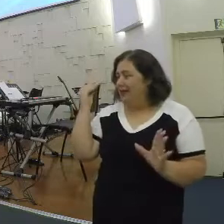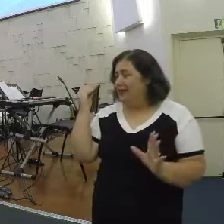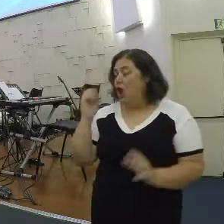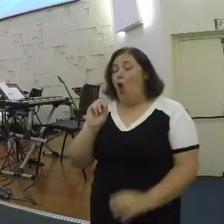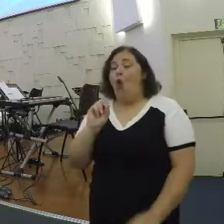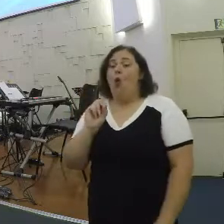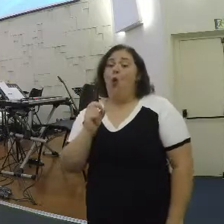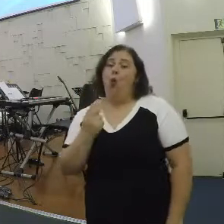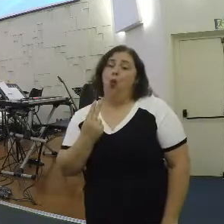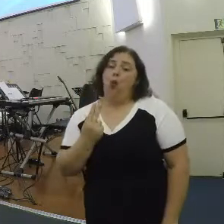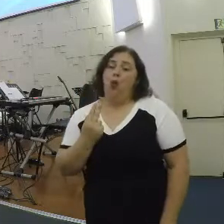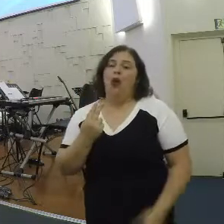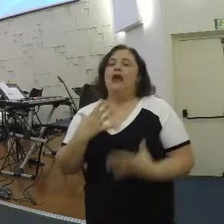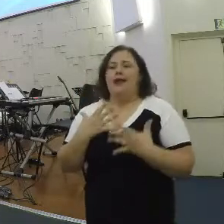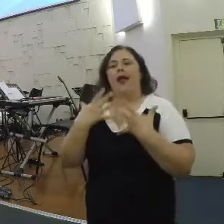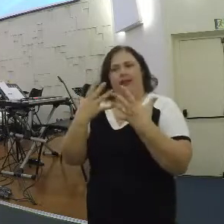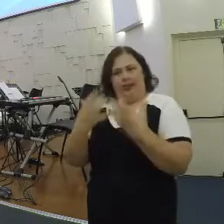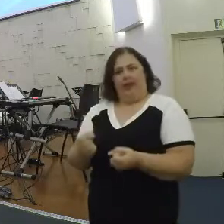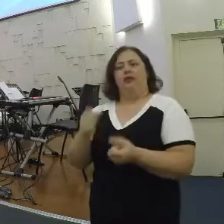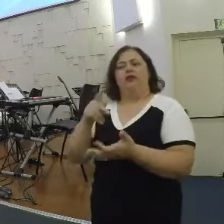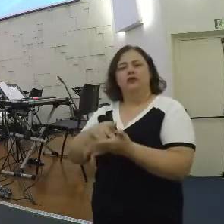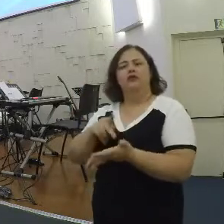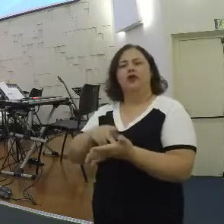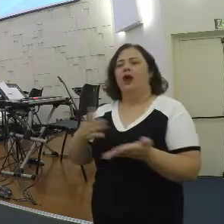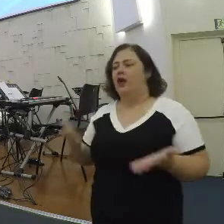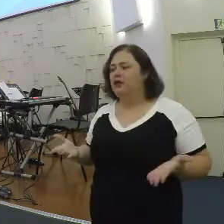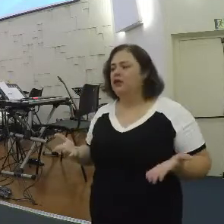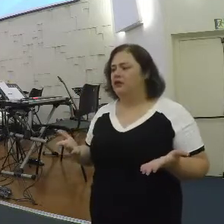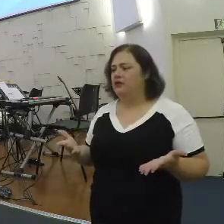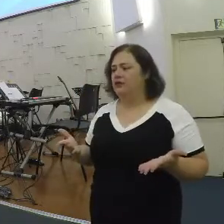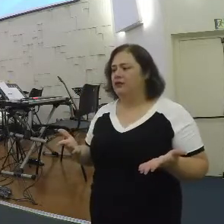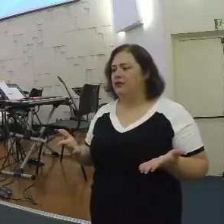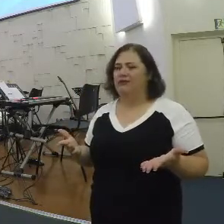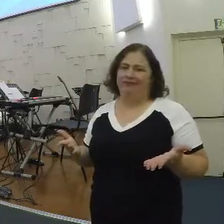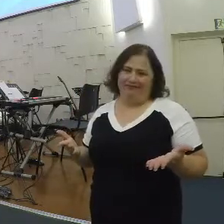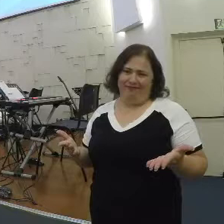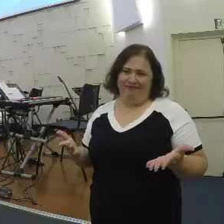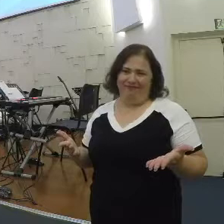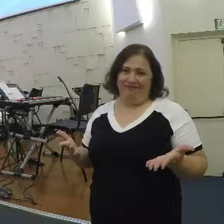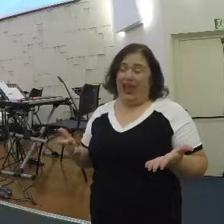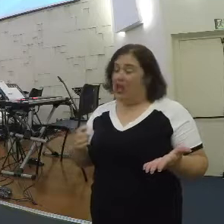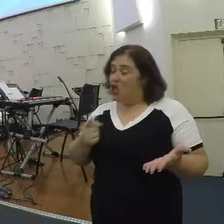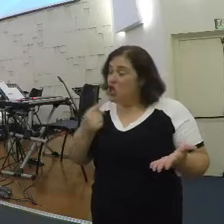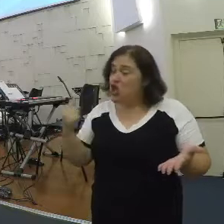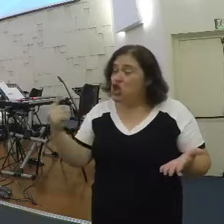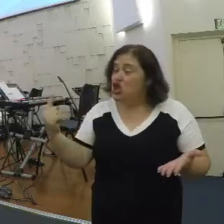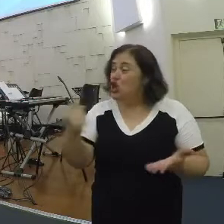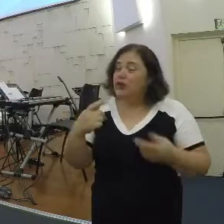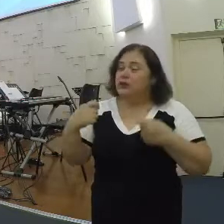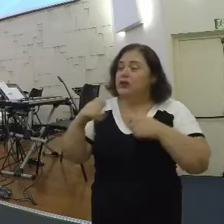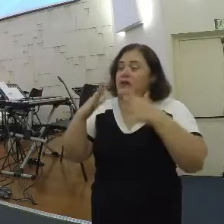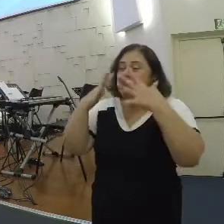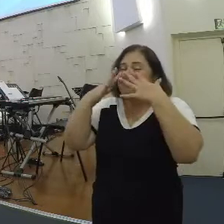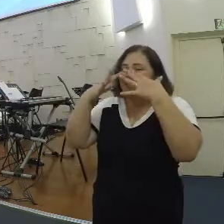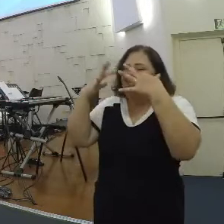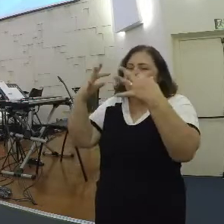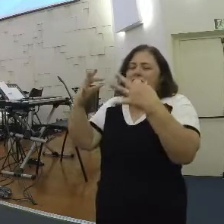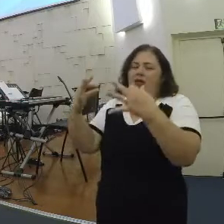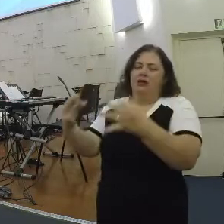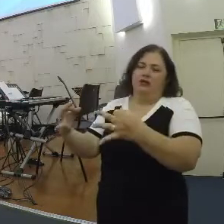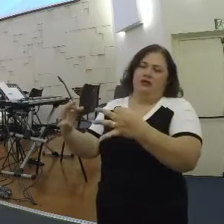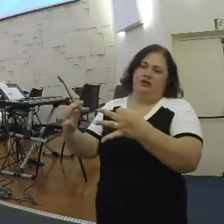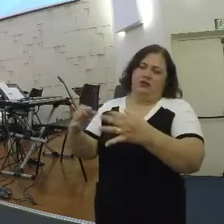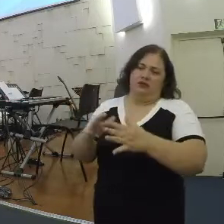reino de Deus por meio da pregação da palavra. Quem tem ouvidos espirituais, ouça o que Jesus está dizendo, é o apelo dele aqui